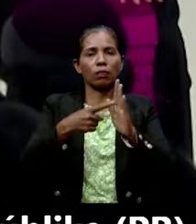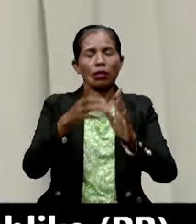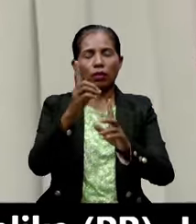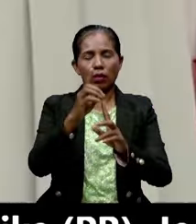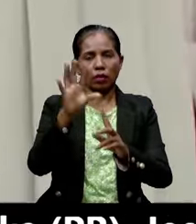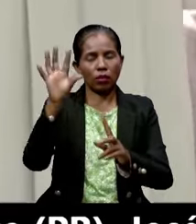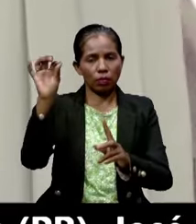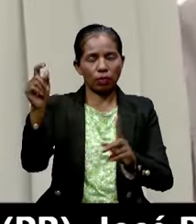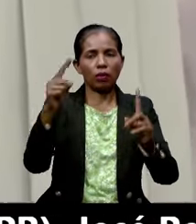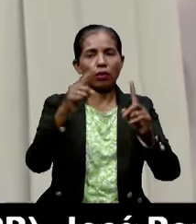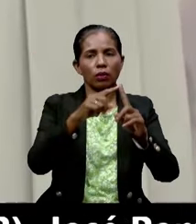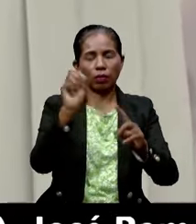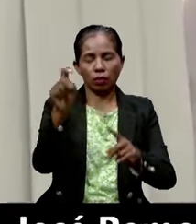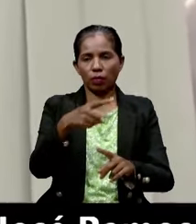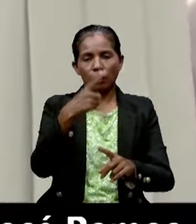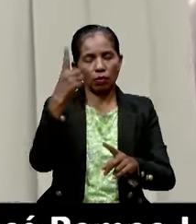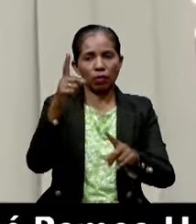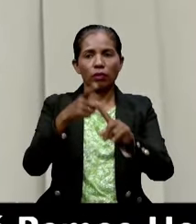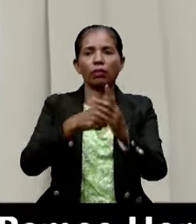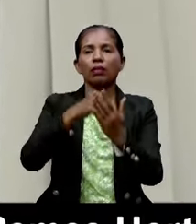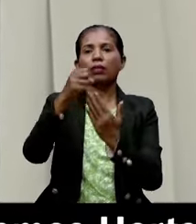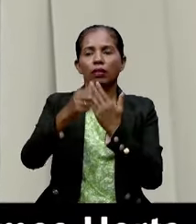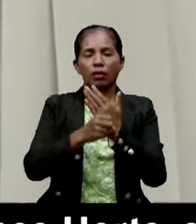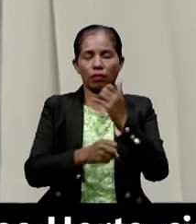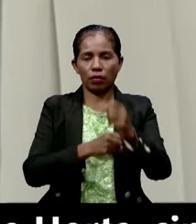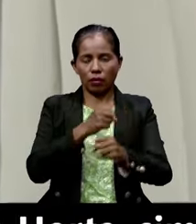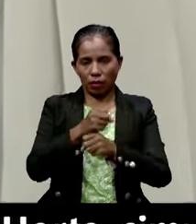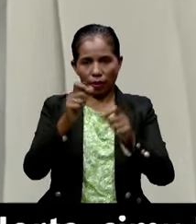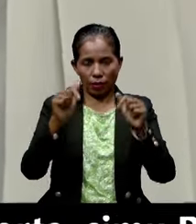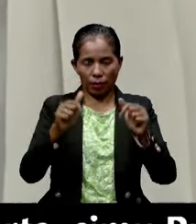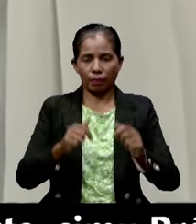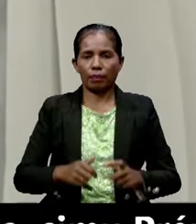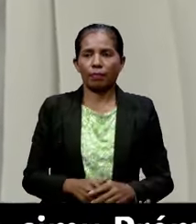Sia to Loron Sanulo e seguida Fulan Setembro a Tinané. Equipa cobertura, GMN.